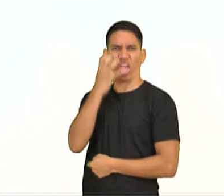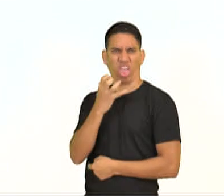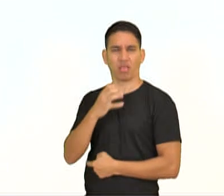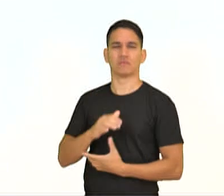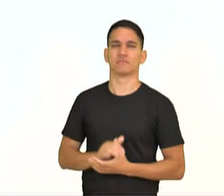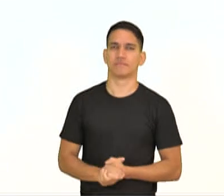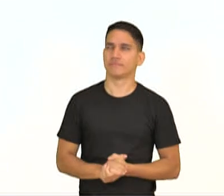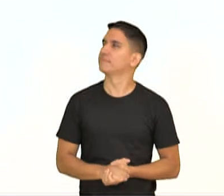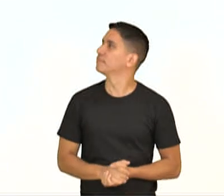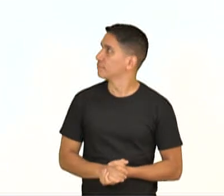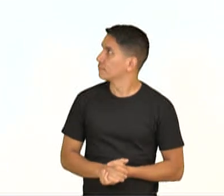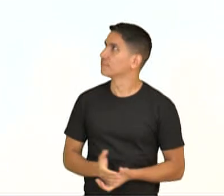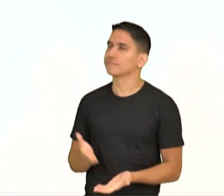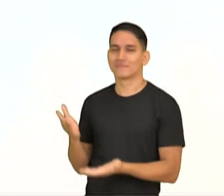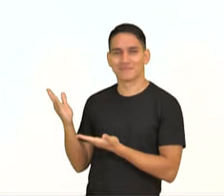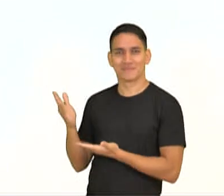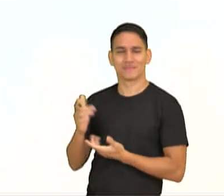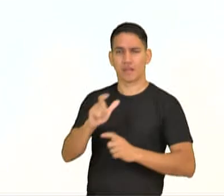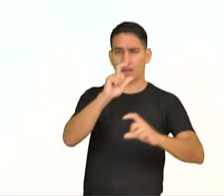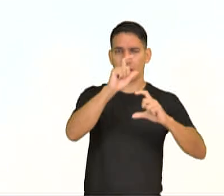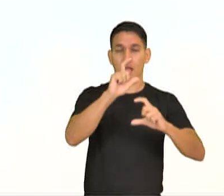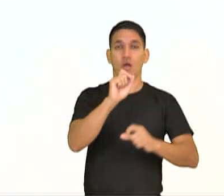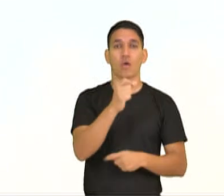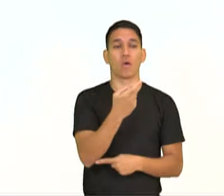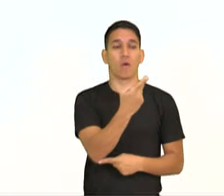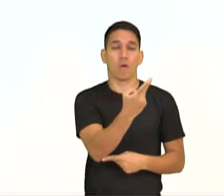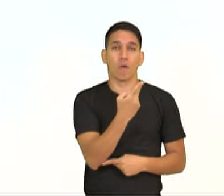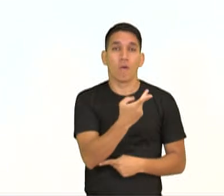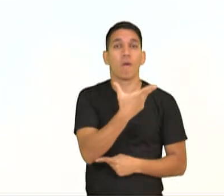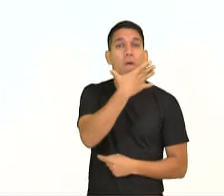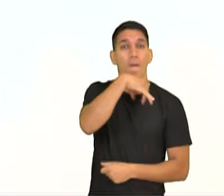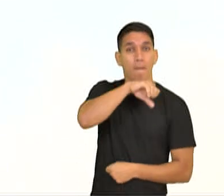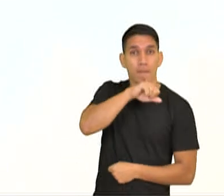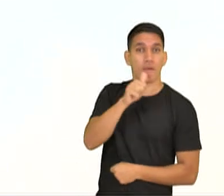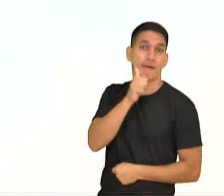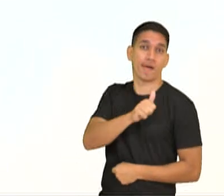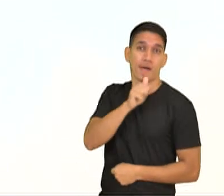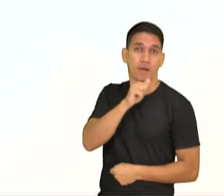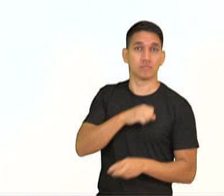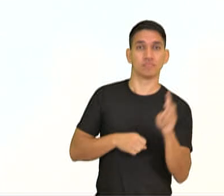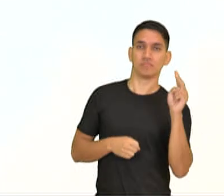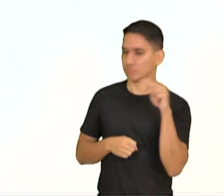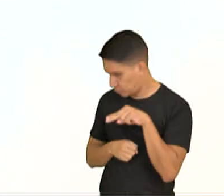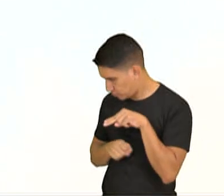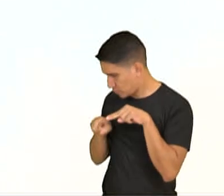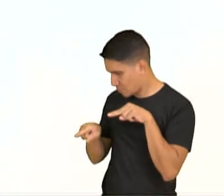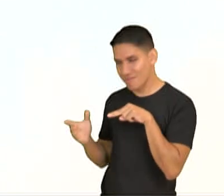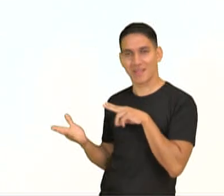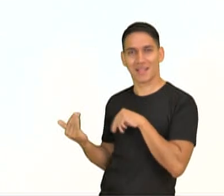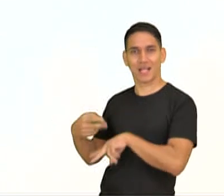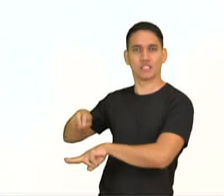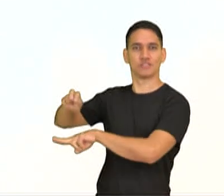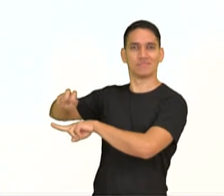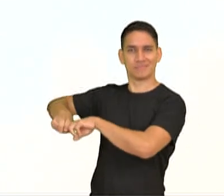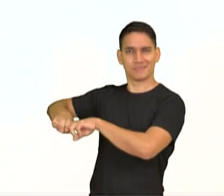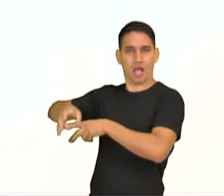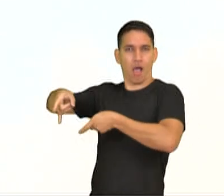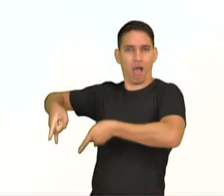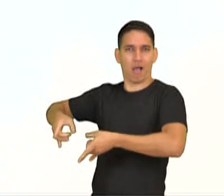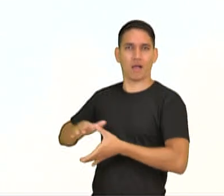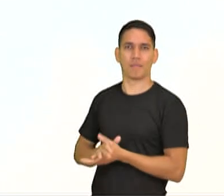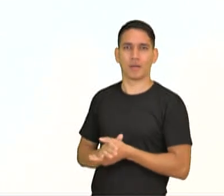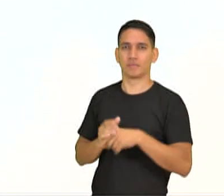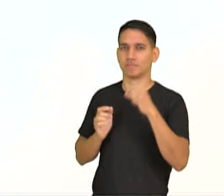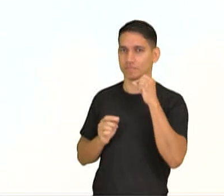Temos aqui no primeiro quadrinho, os pais, estão olhando o garoto sentado em cima da cama, e aí um balão